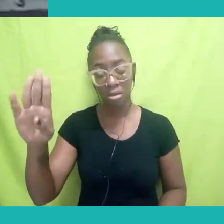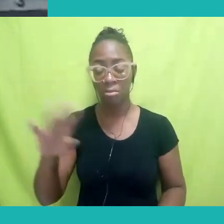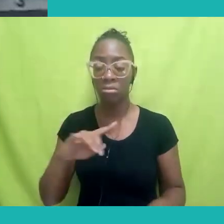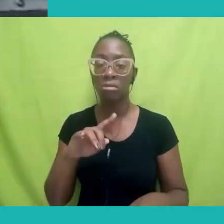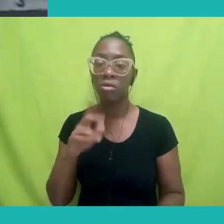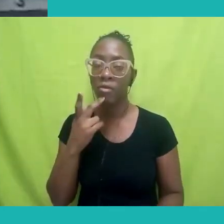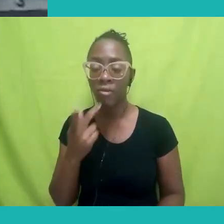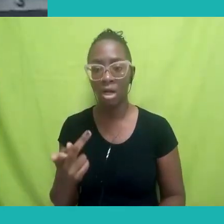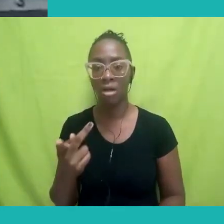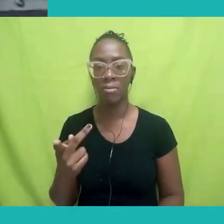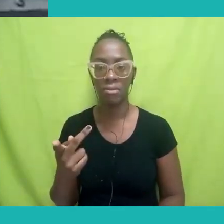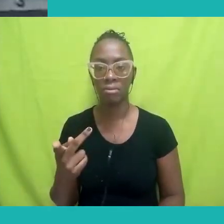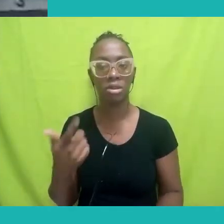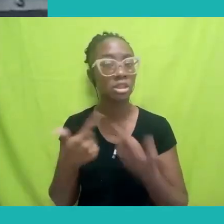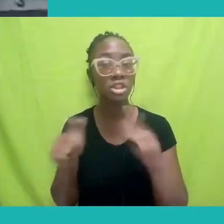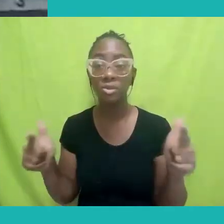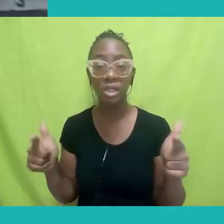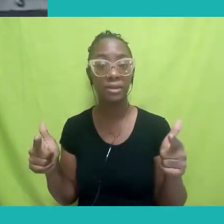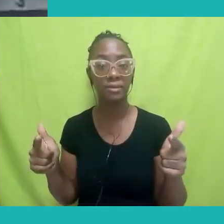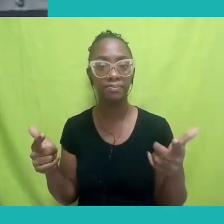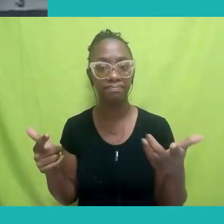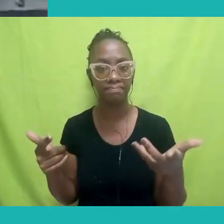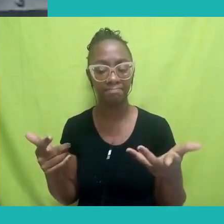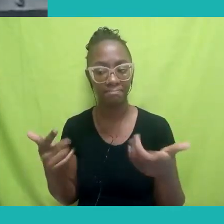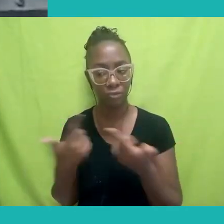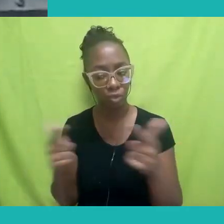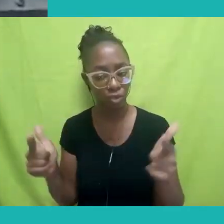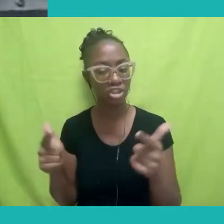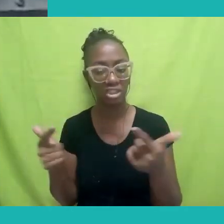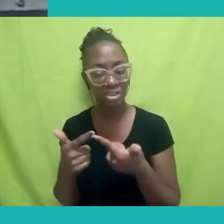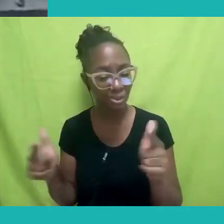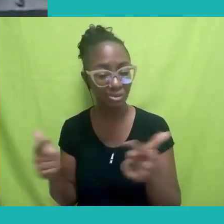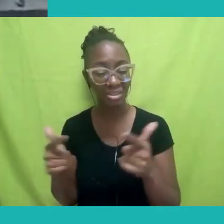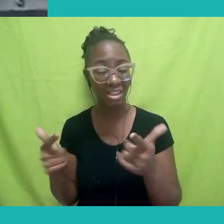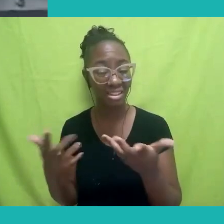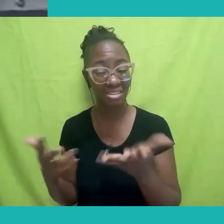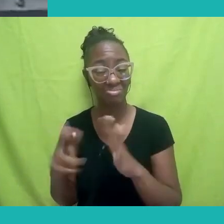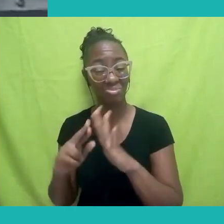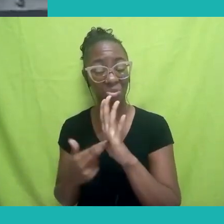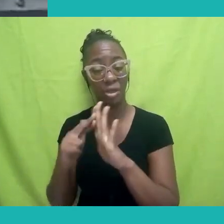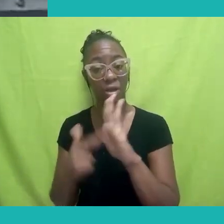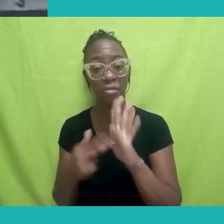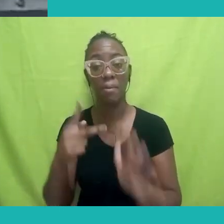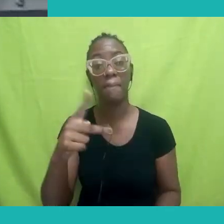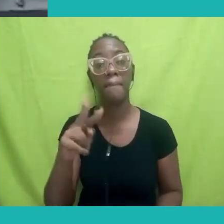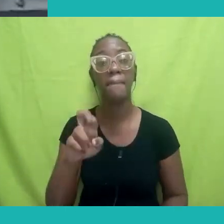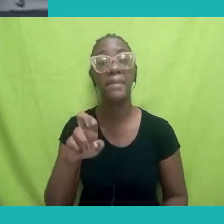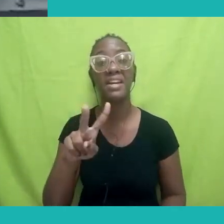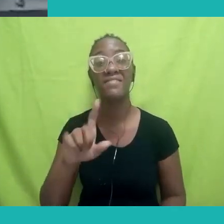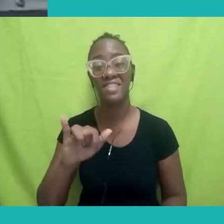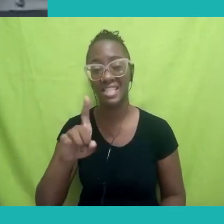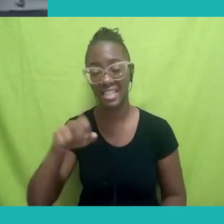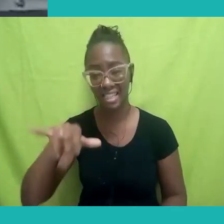afirmar que não existe propriamente, né, um regime previdenciário dos militares das Forças